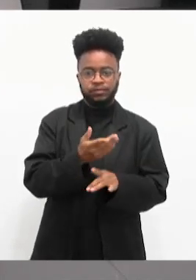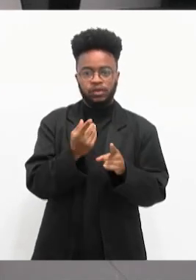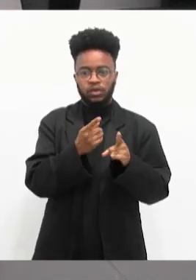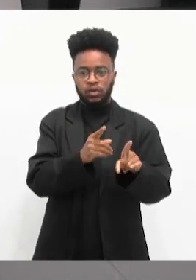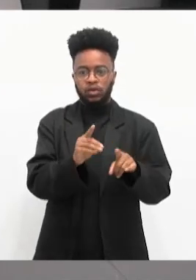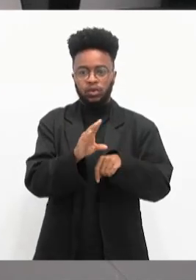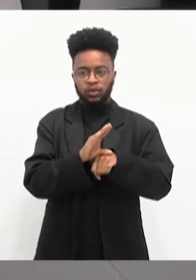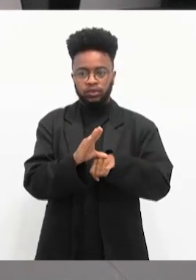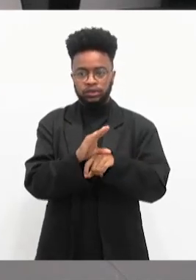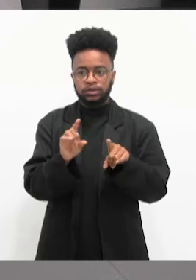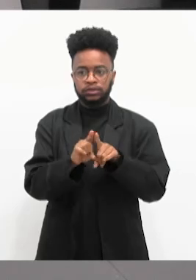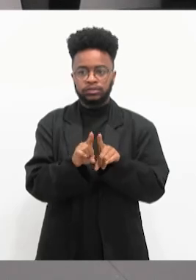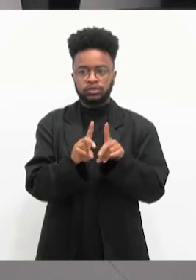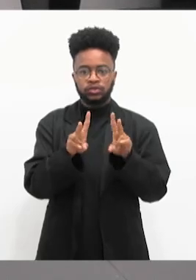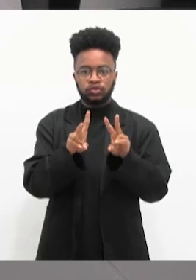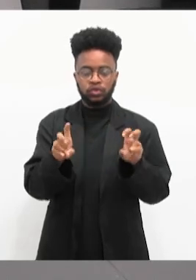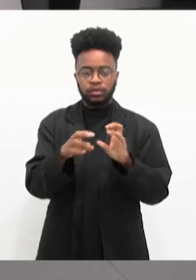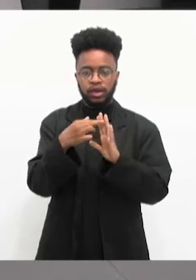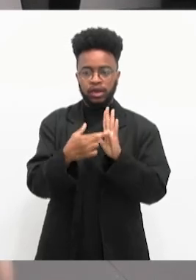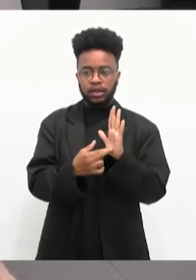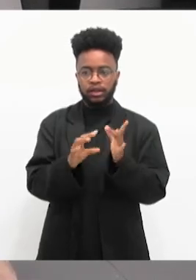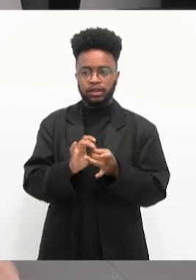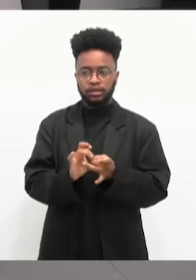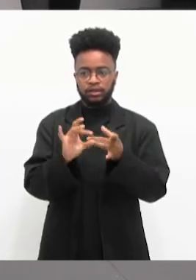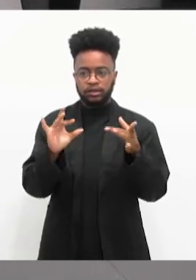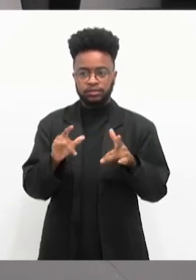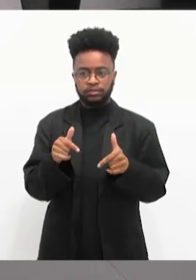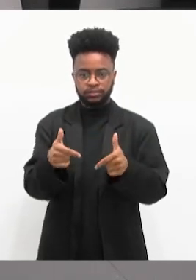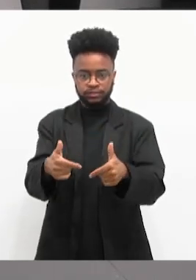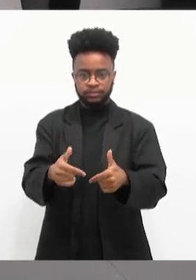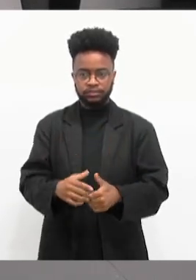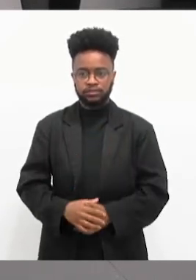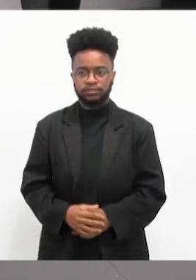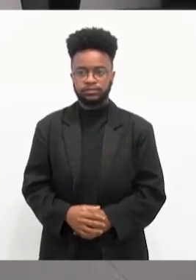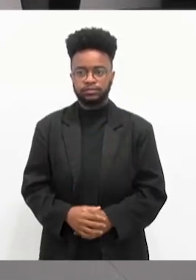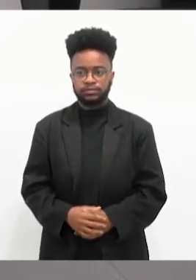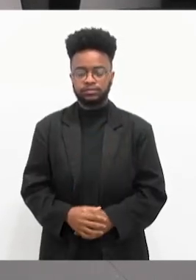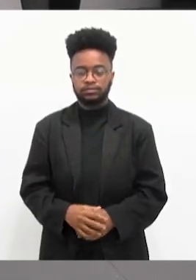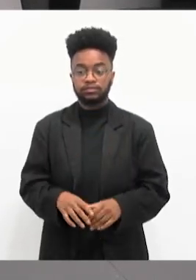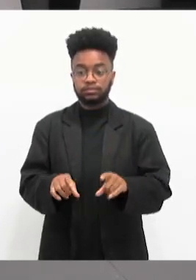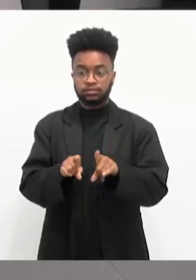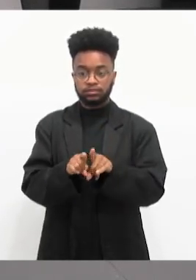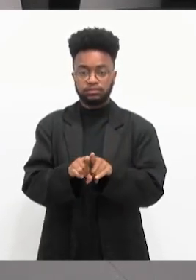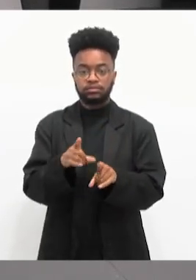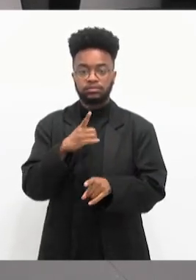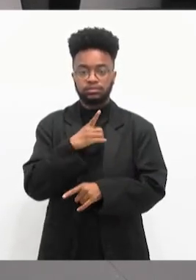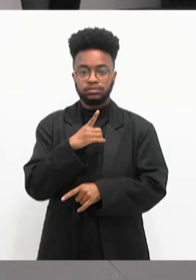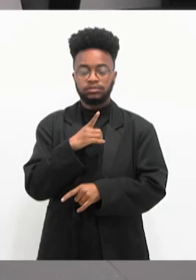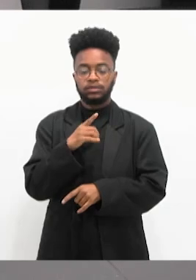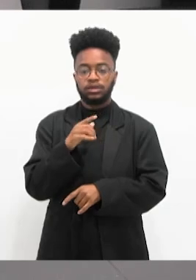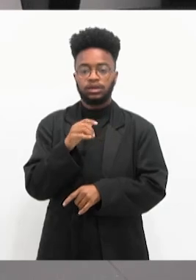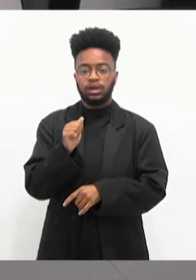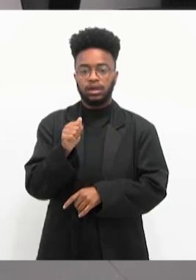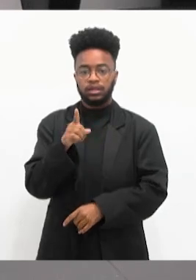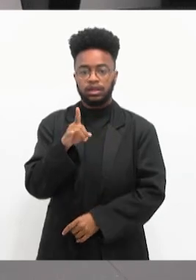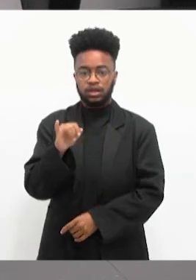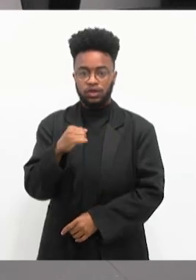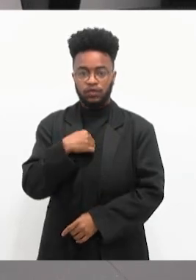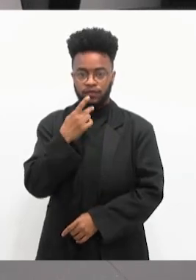princípio da liberdade, da livre iniciativa. Além dessa ADI que eu citei, a 4468, tem a